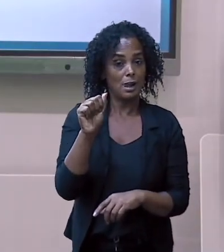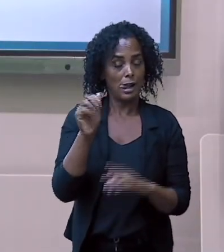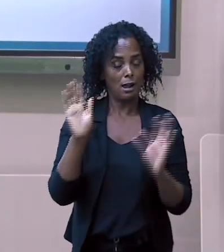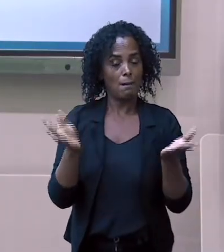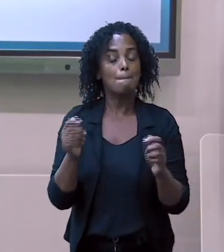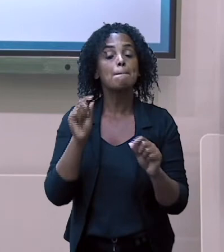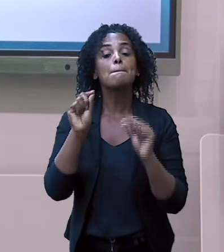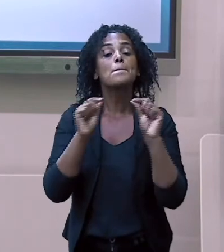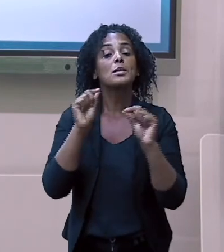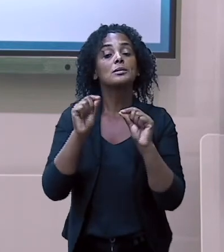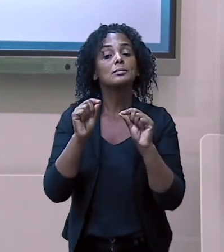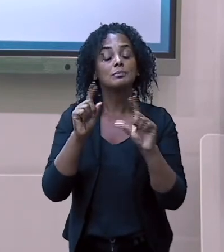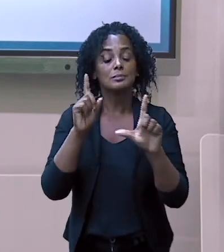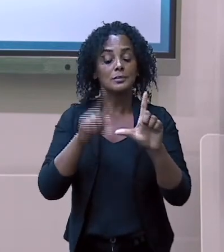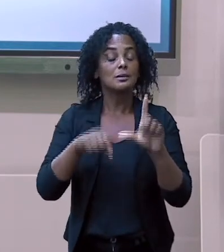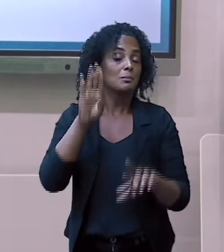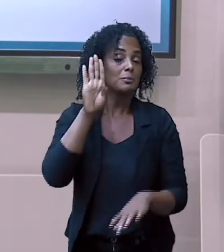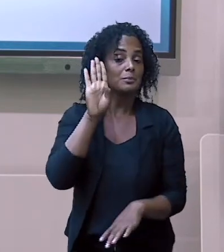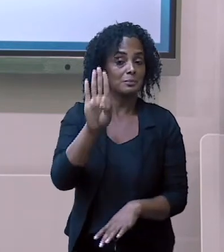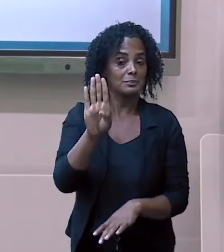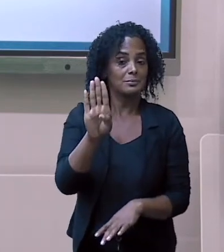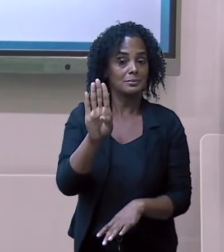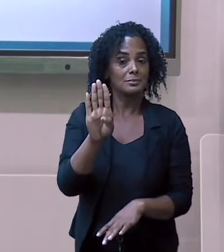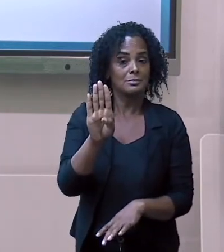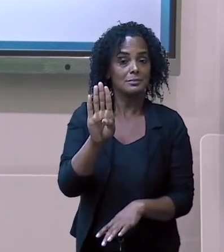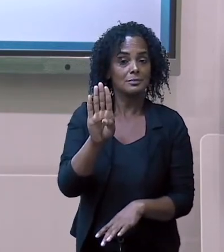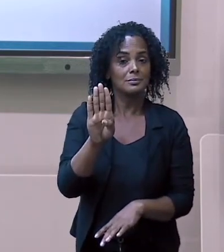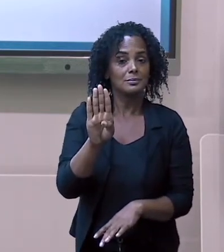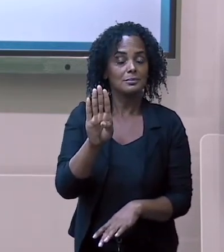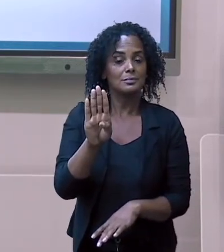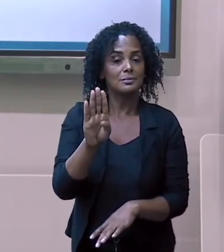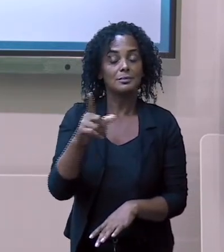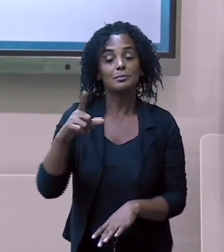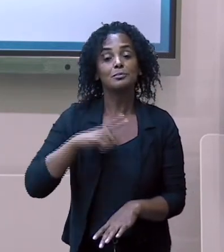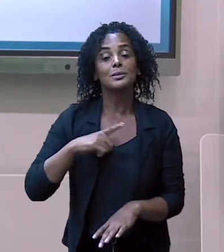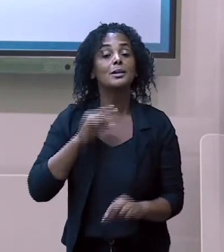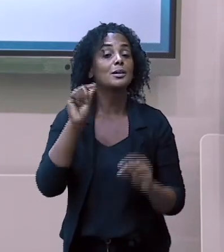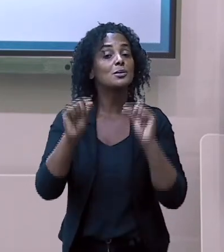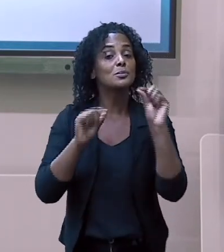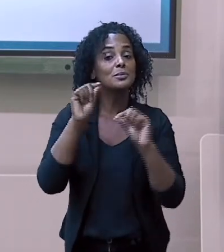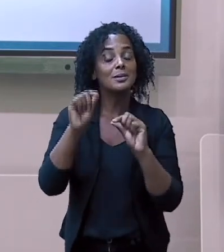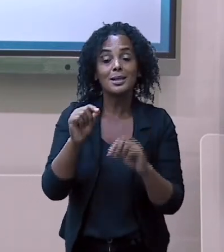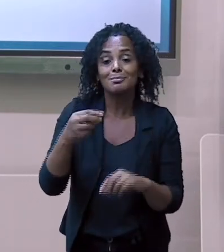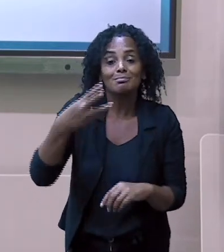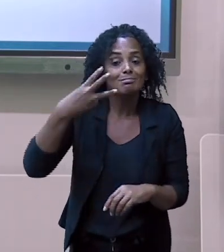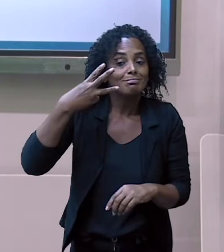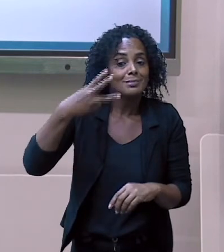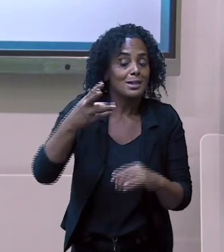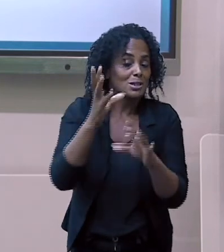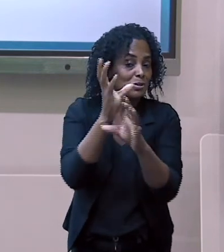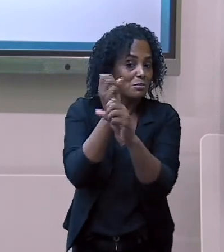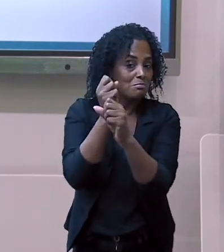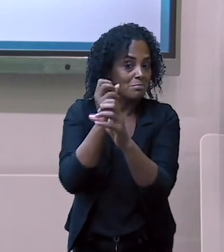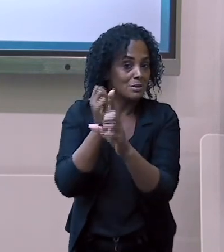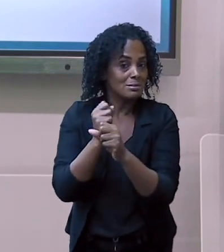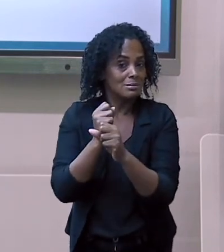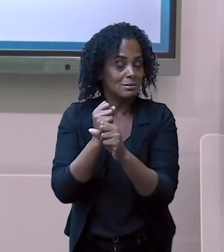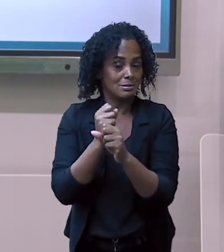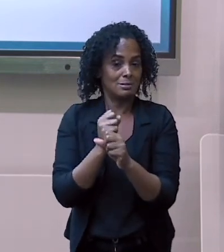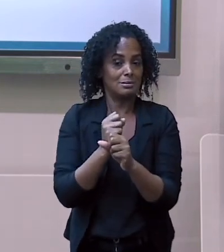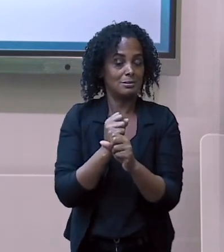a questão da letra B. Veja que agora aparecem 3 operações. Eu tenho a